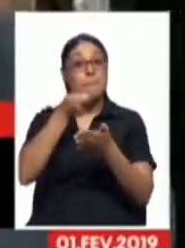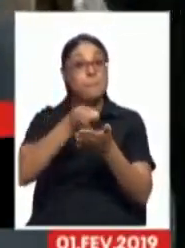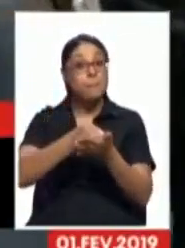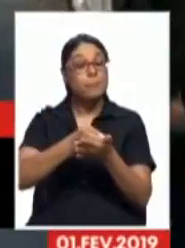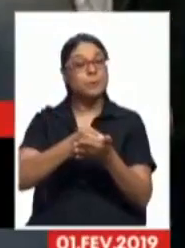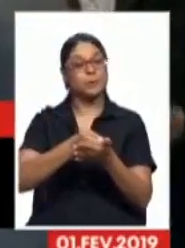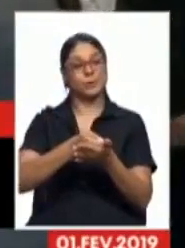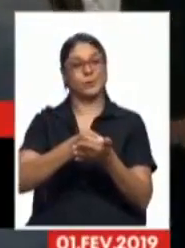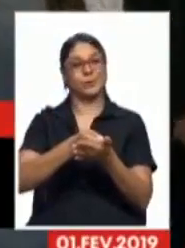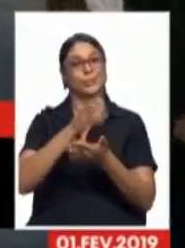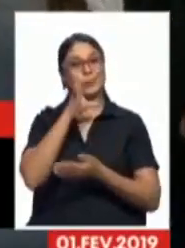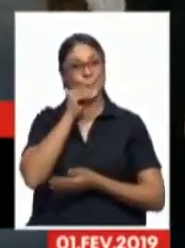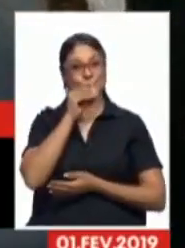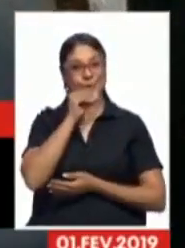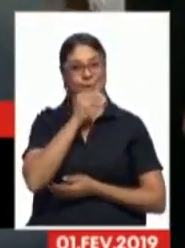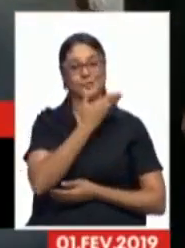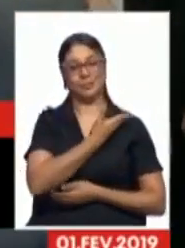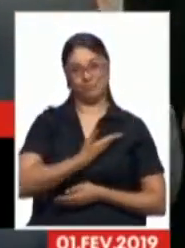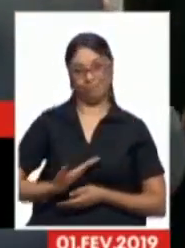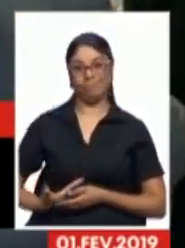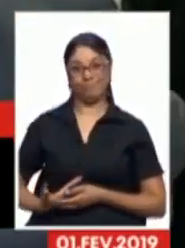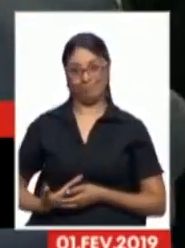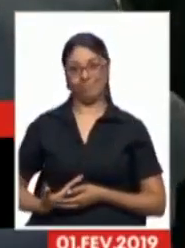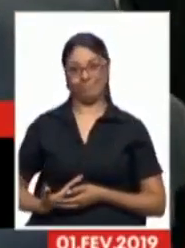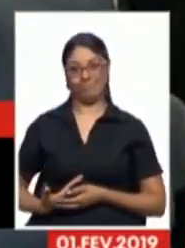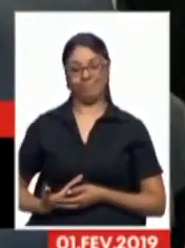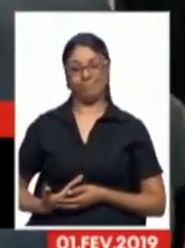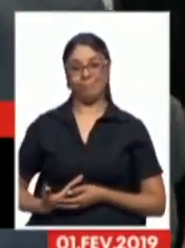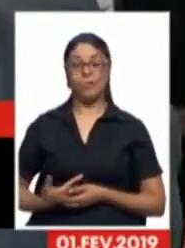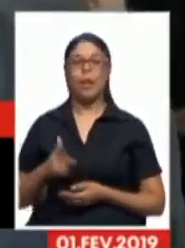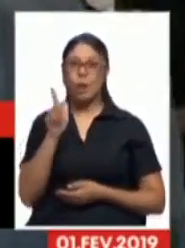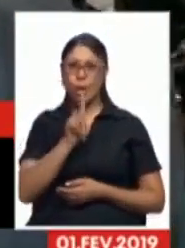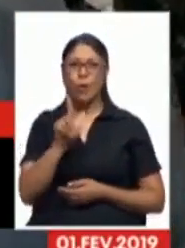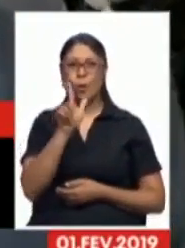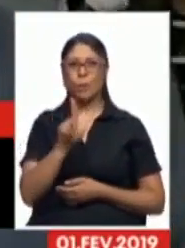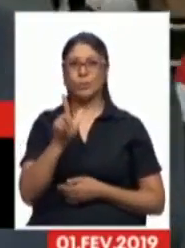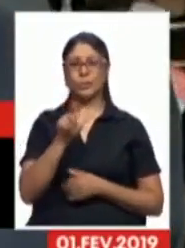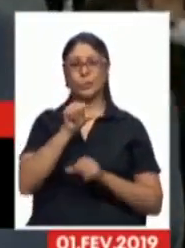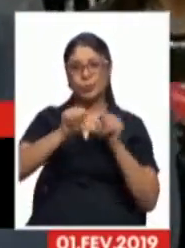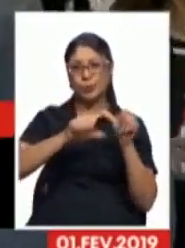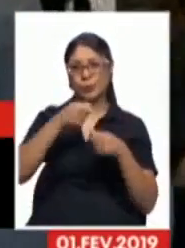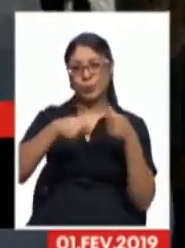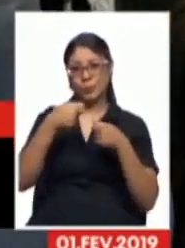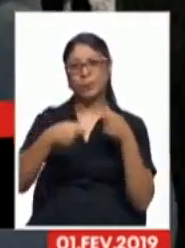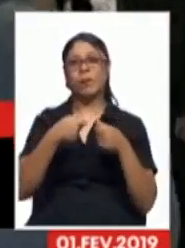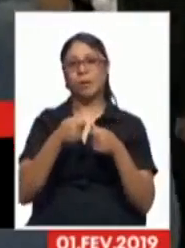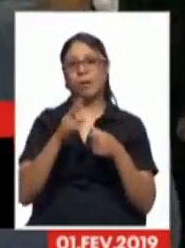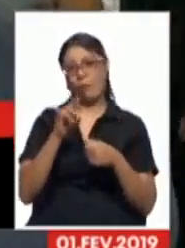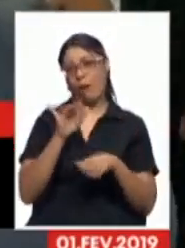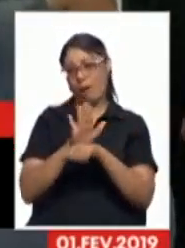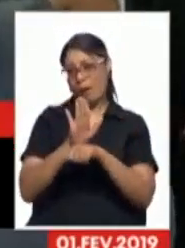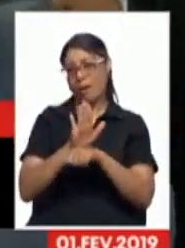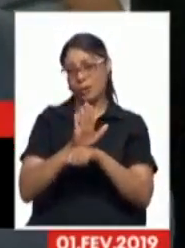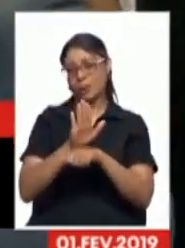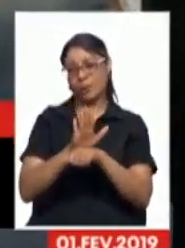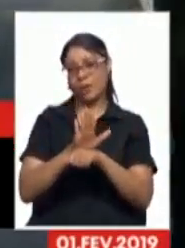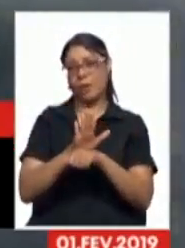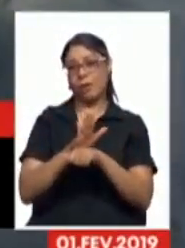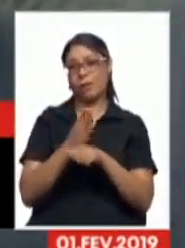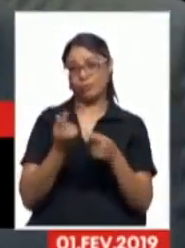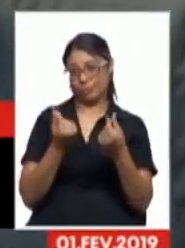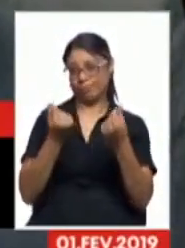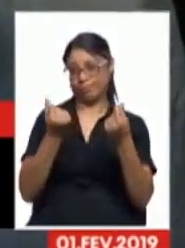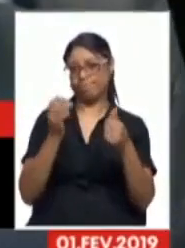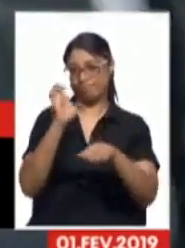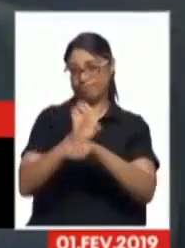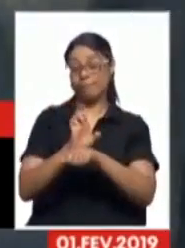servidores públicos do Estado de Minas Gerais. É óbvio que muito dessa reforma administrativa vai contribuir para as finanças do Estado, mas